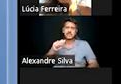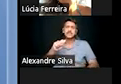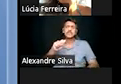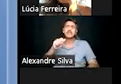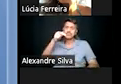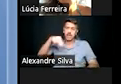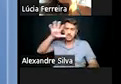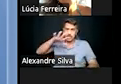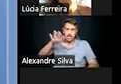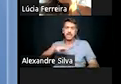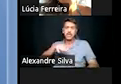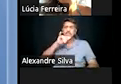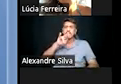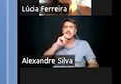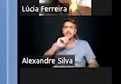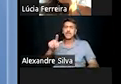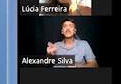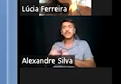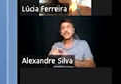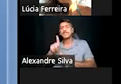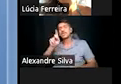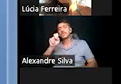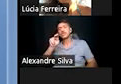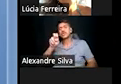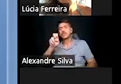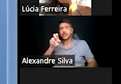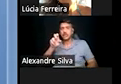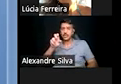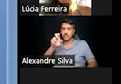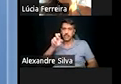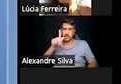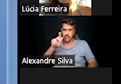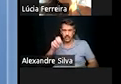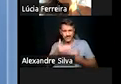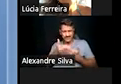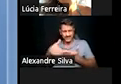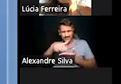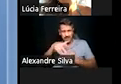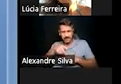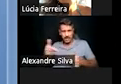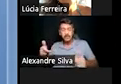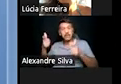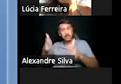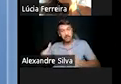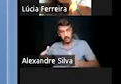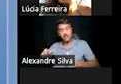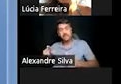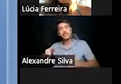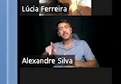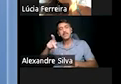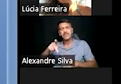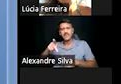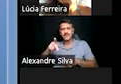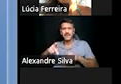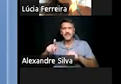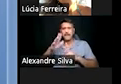um geólogo que pertence ao quadro do Geoparque Araripe. O que nós percebemos, estou quase